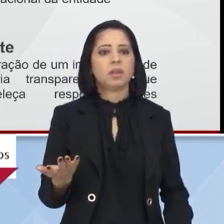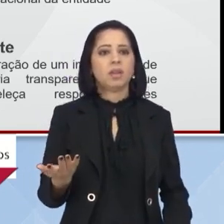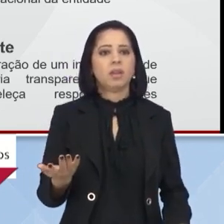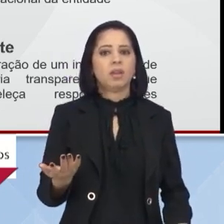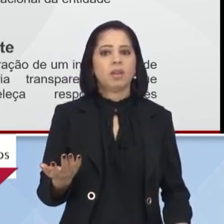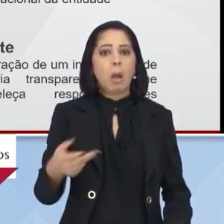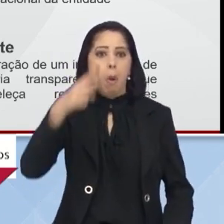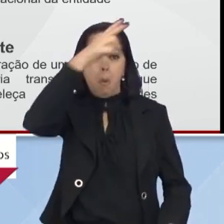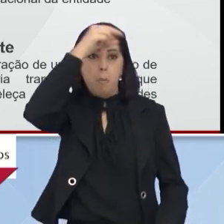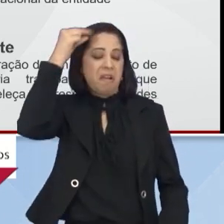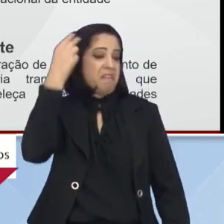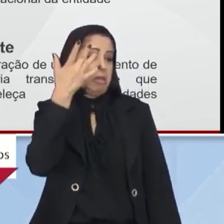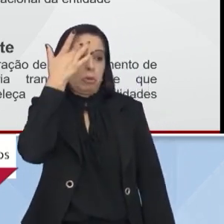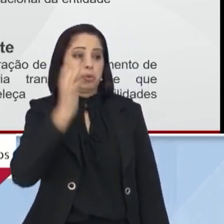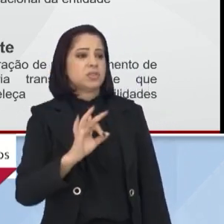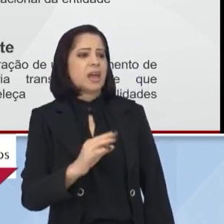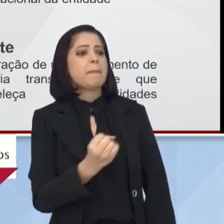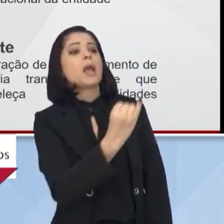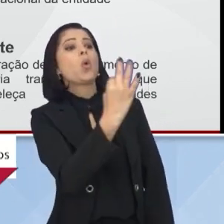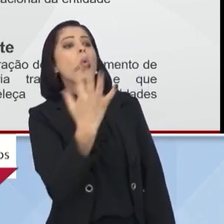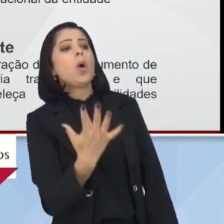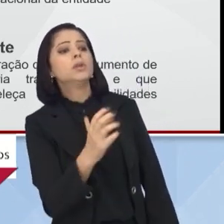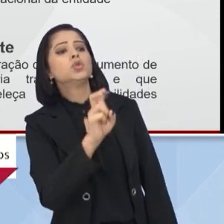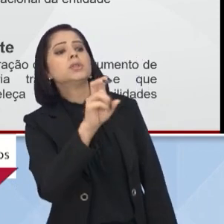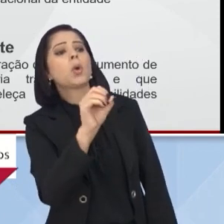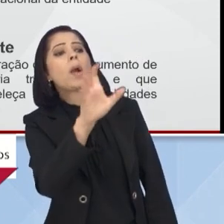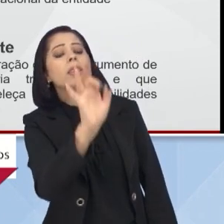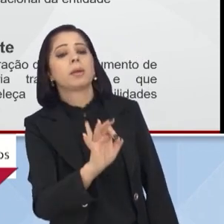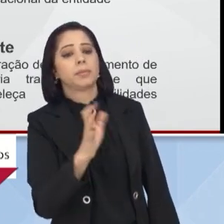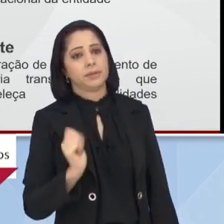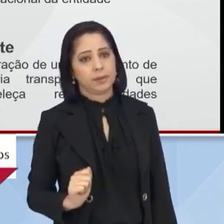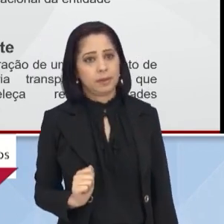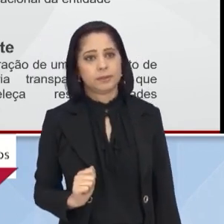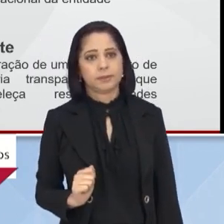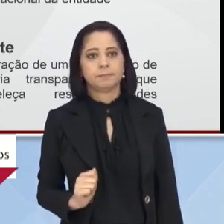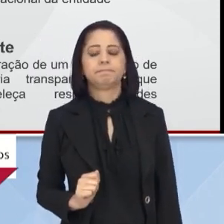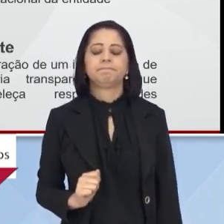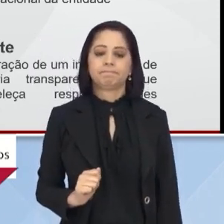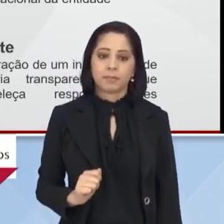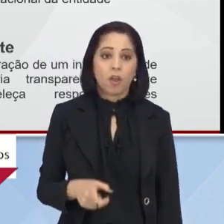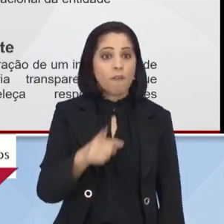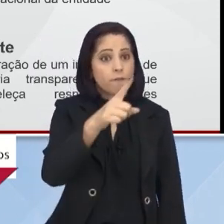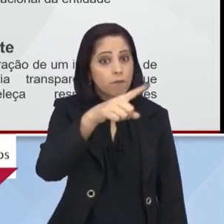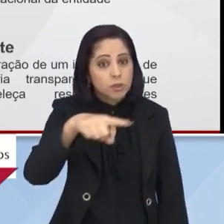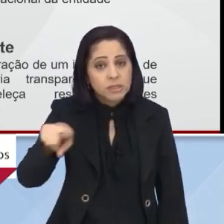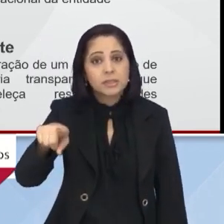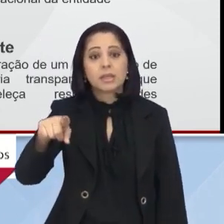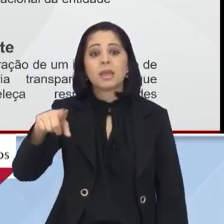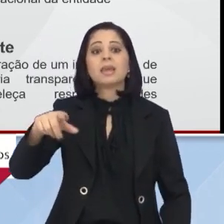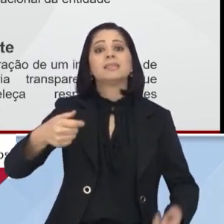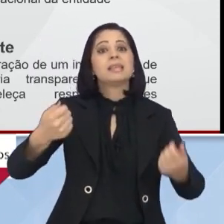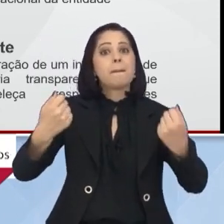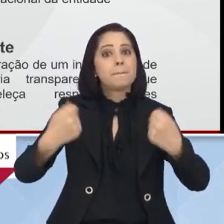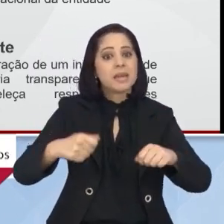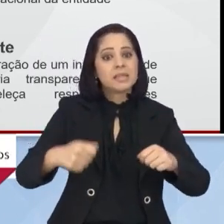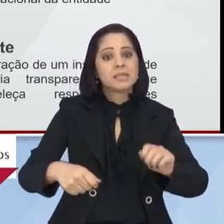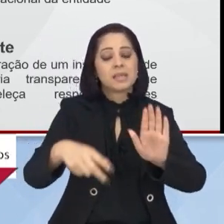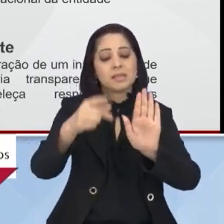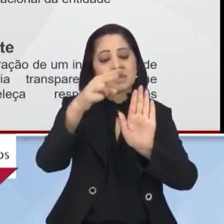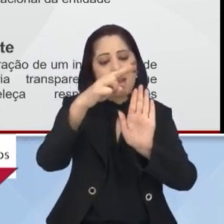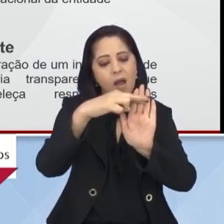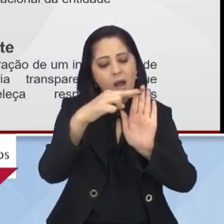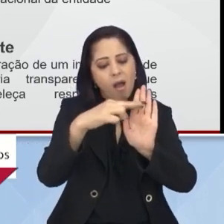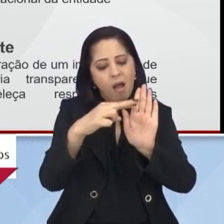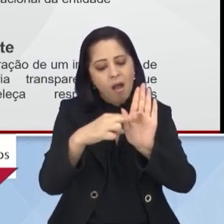50% não sejam reféns das organizações sociais Vocês precisam definir Quais são as